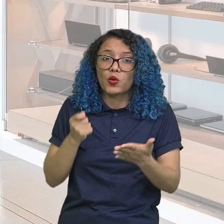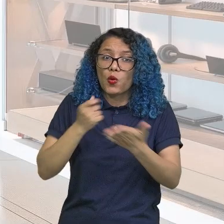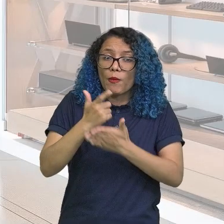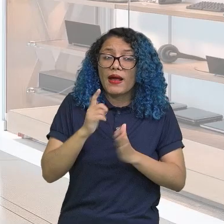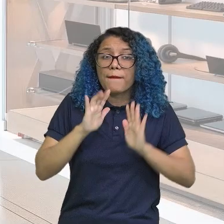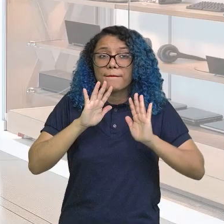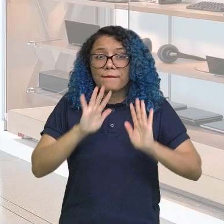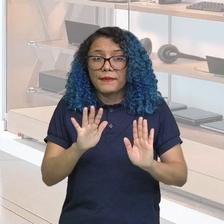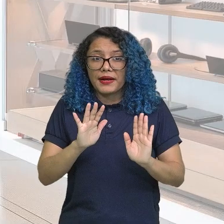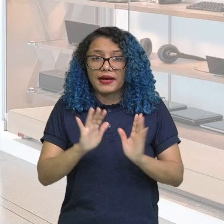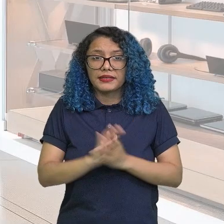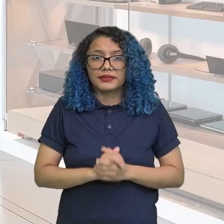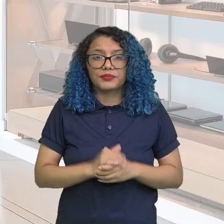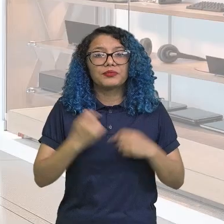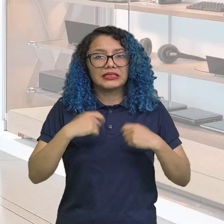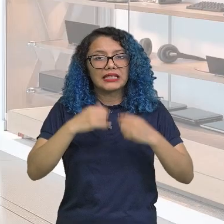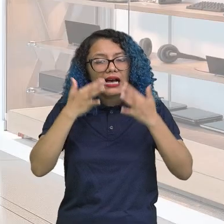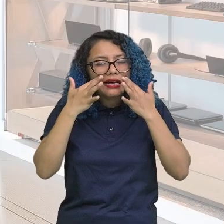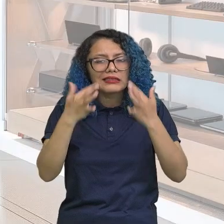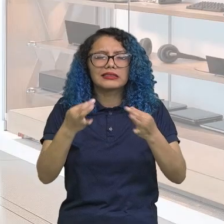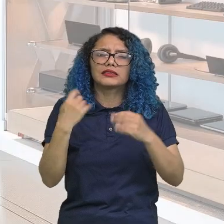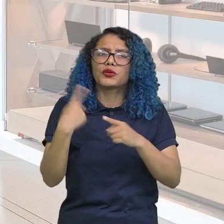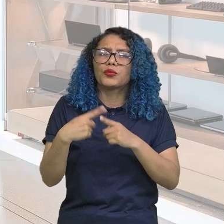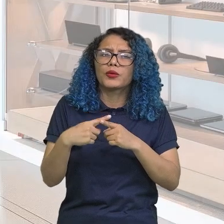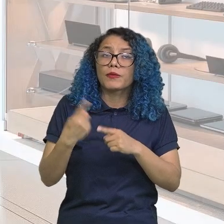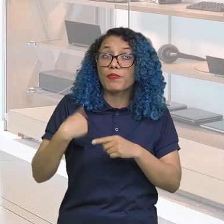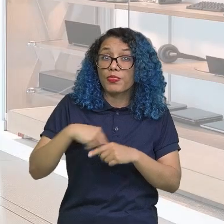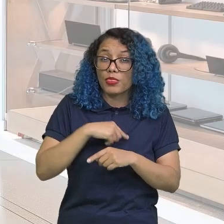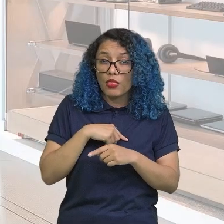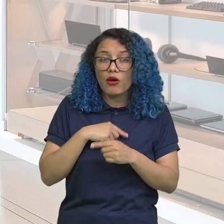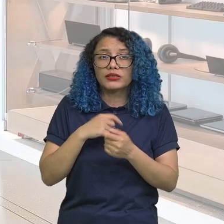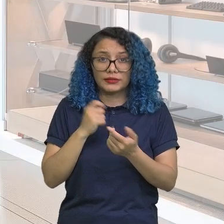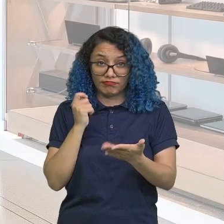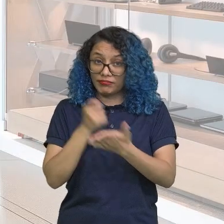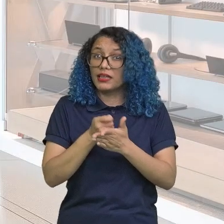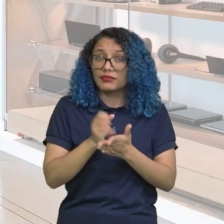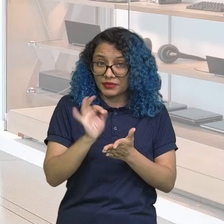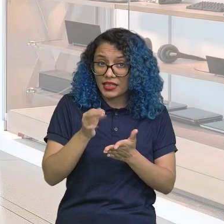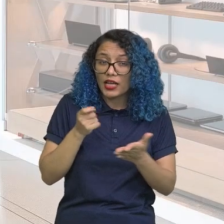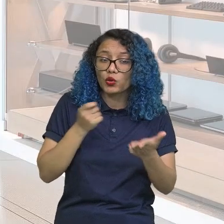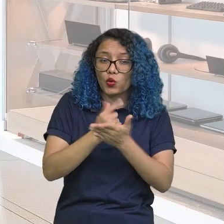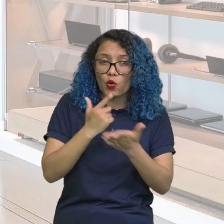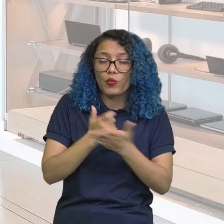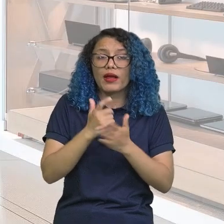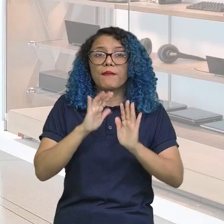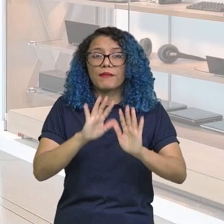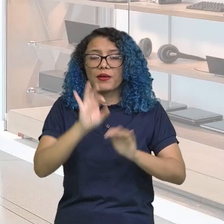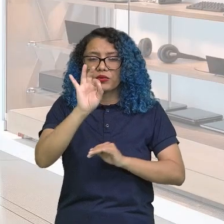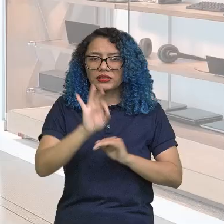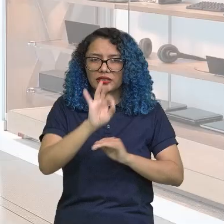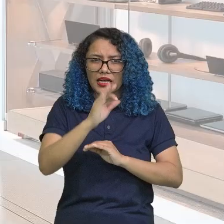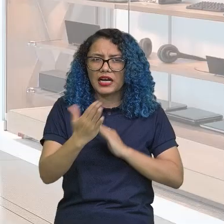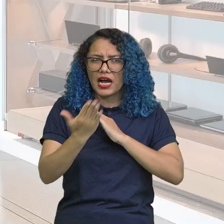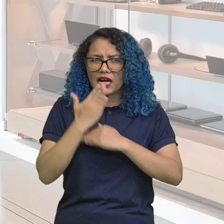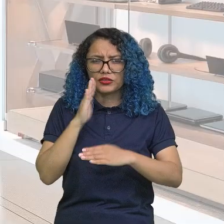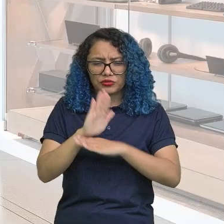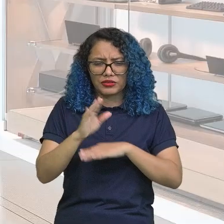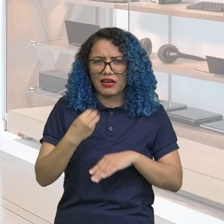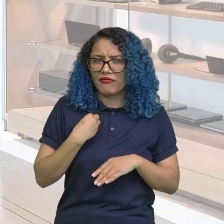mas nós temos que estar atentos porque nós somos aí consumidores e nem sempre a porcentagem ali vai facilitar a nossa